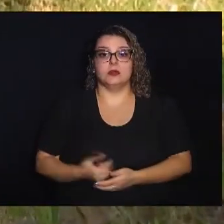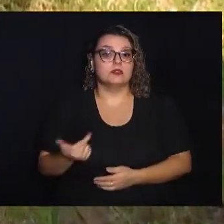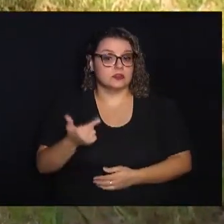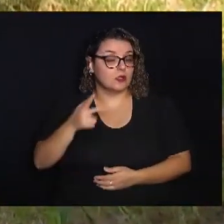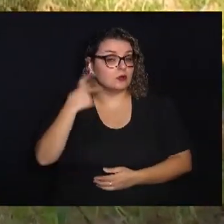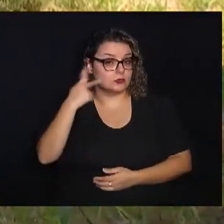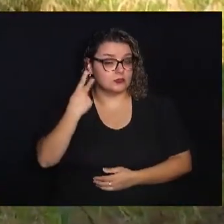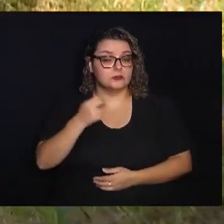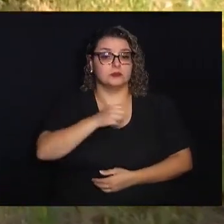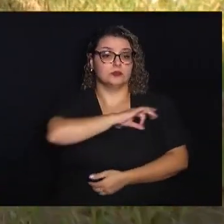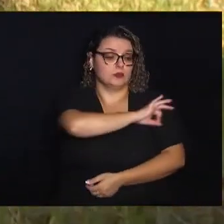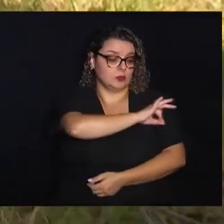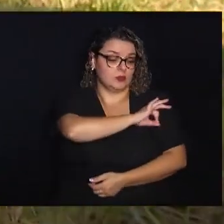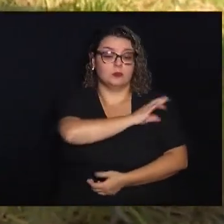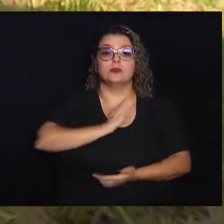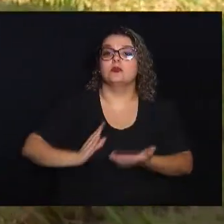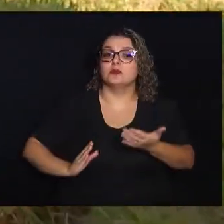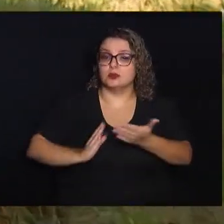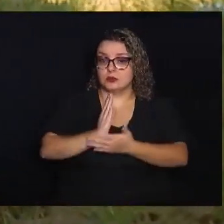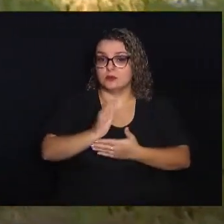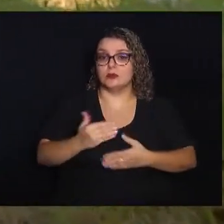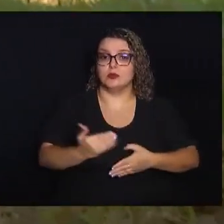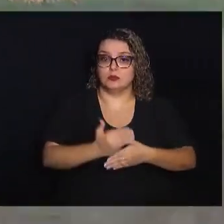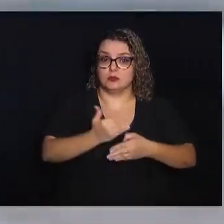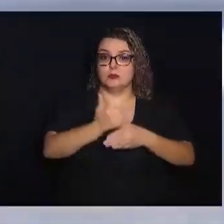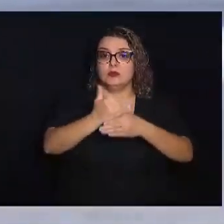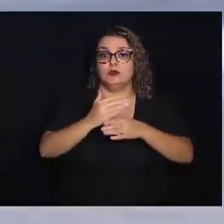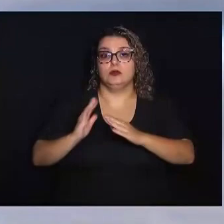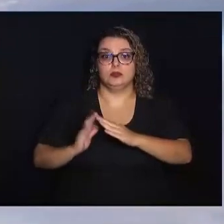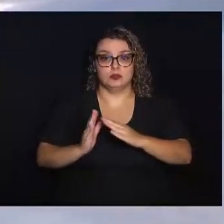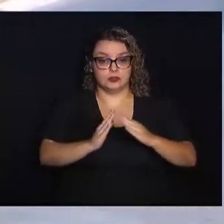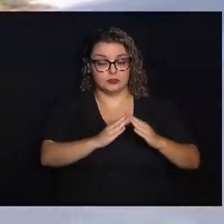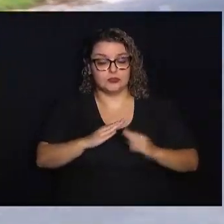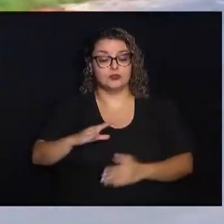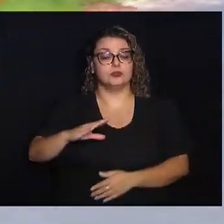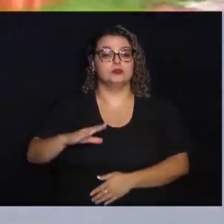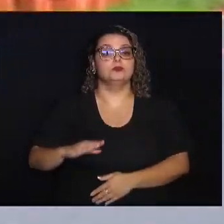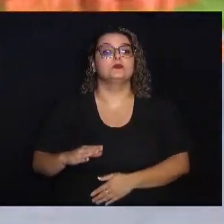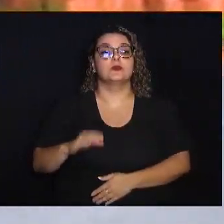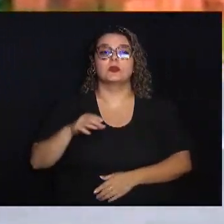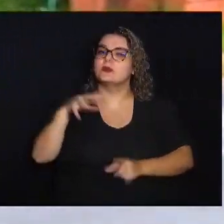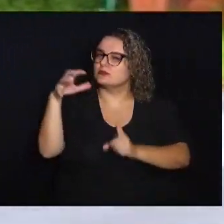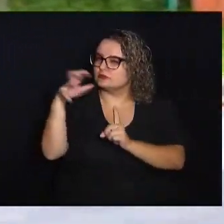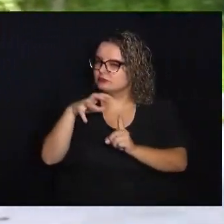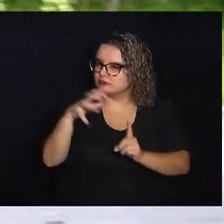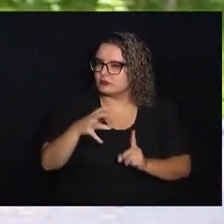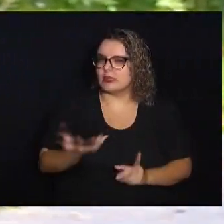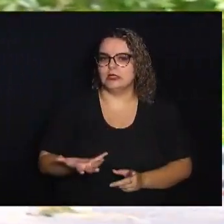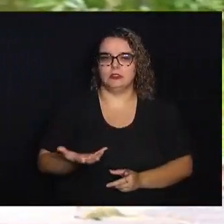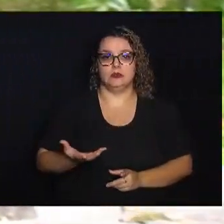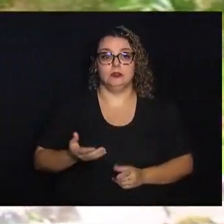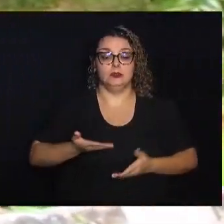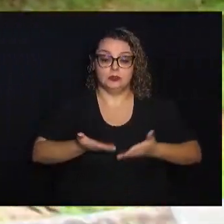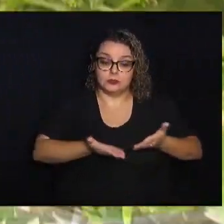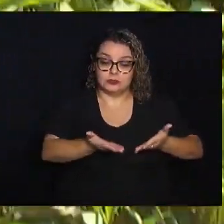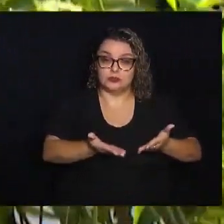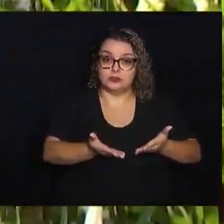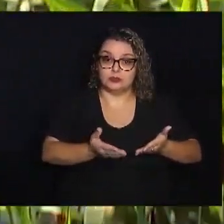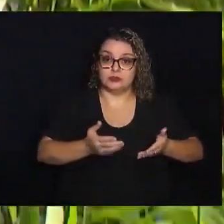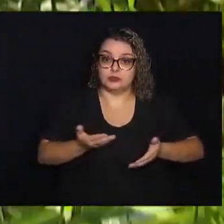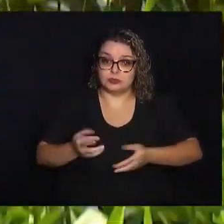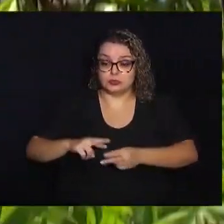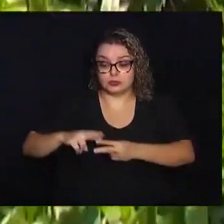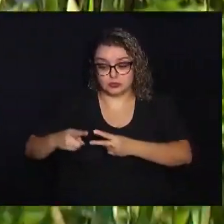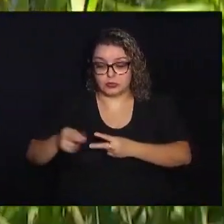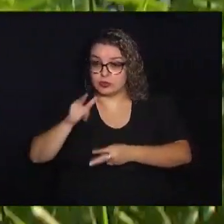vereadora, a Prefeitura aprovou empreendimentos habitacionais que ameaçam as unidades de conservação e os recursos hídricos.